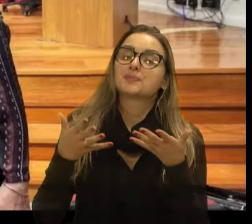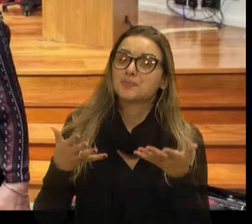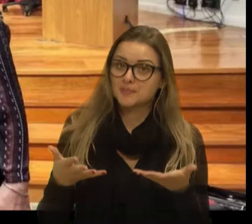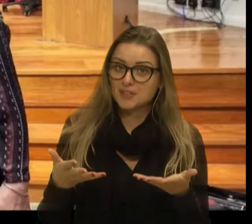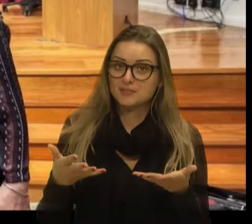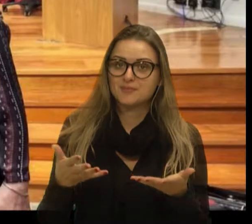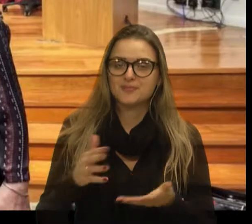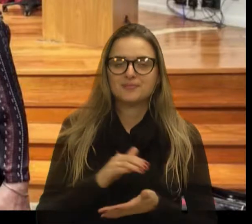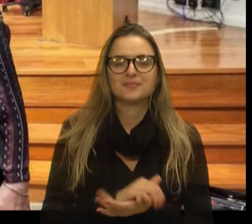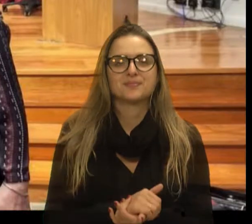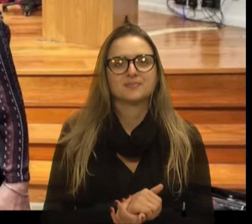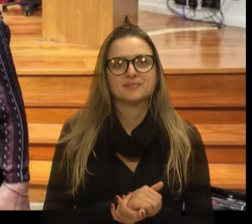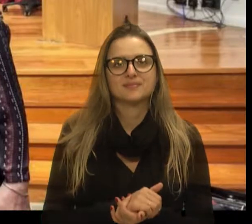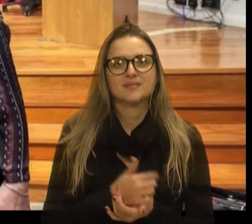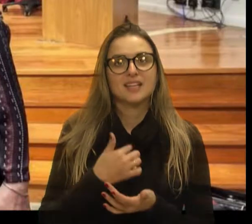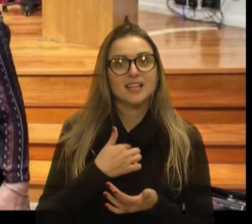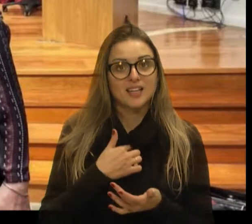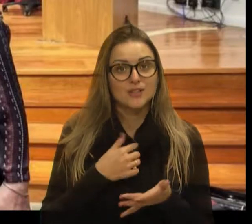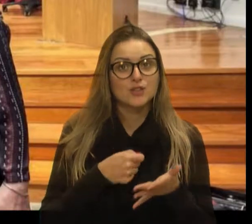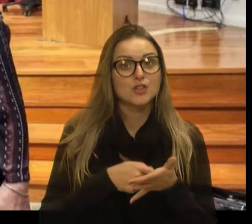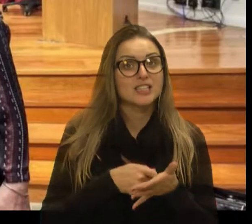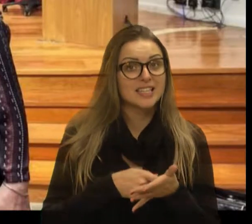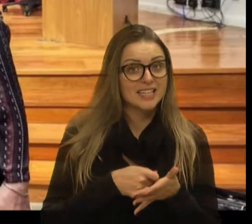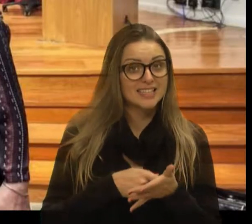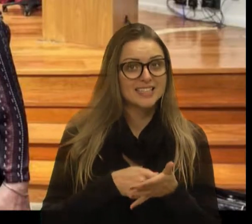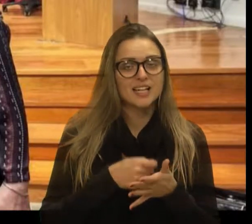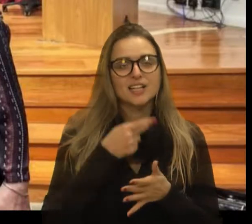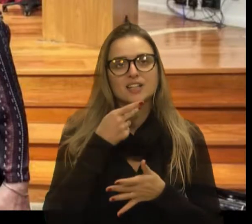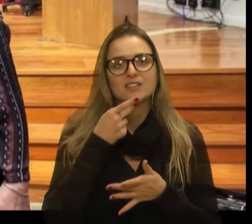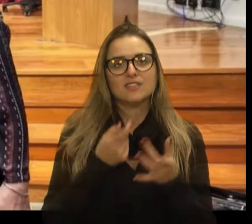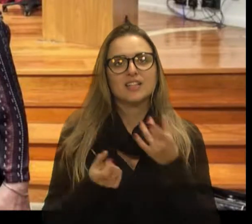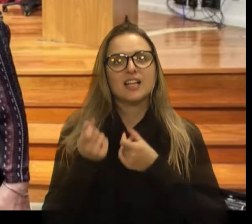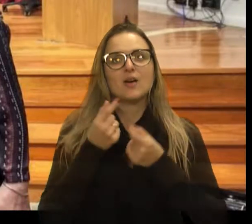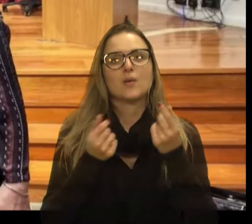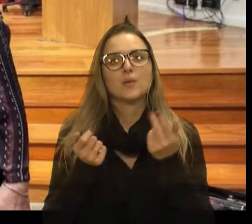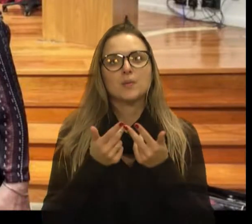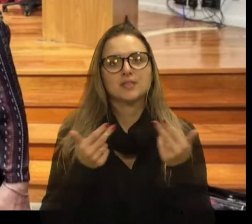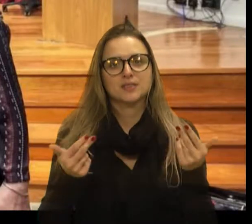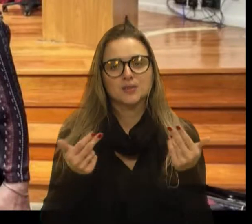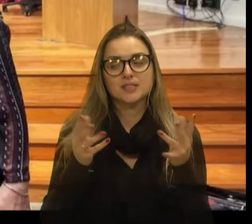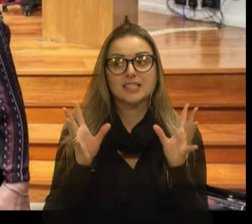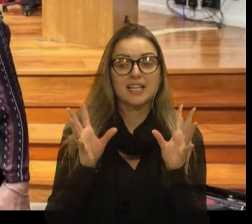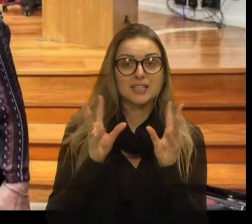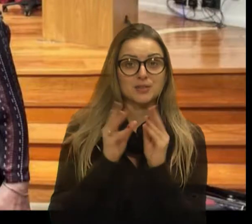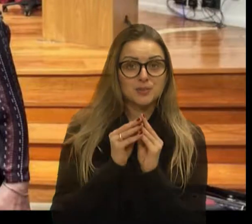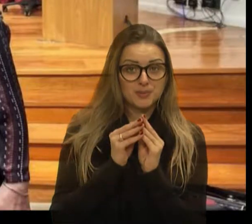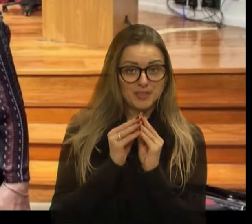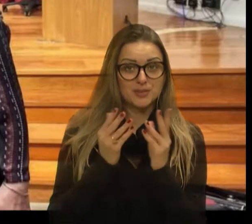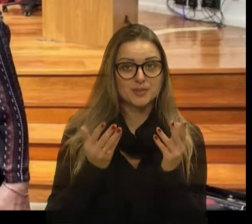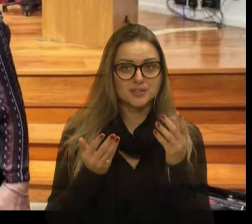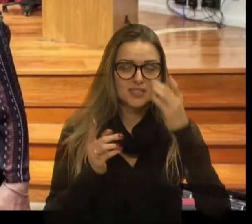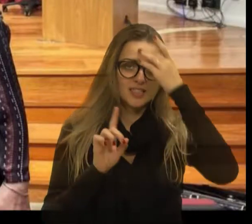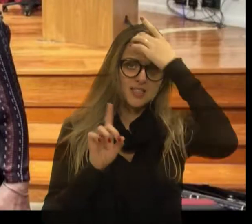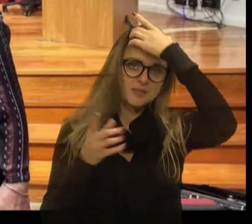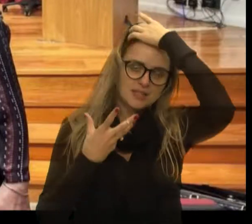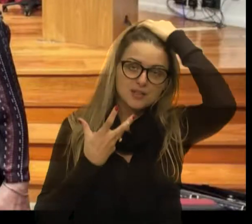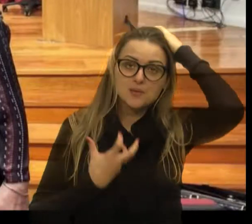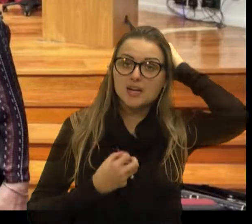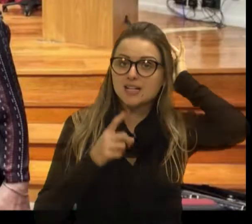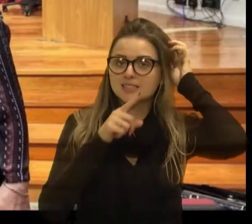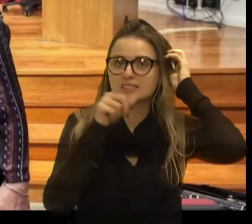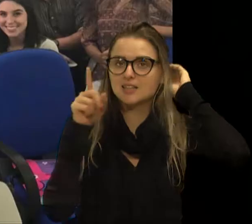que eu vou tentar falar algumas coisas sendo breve para não cansar vocês,